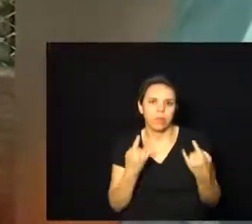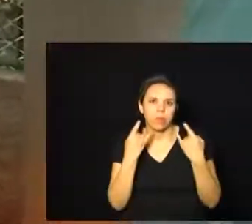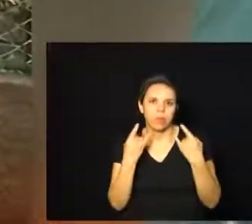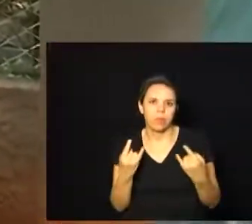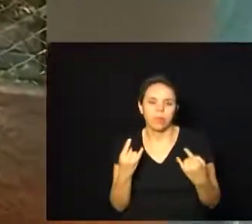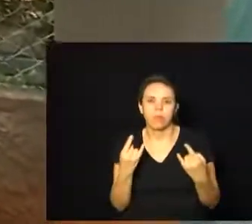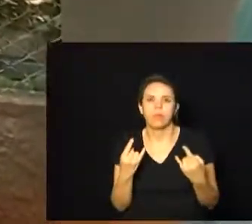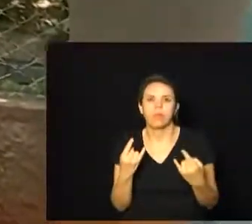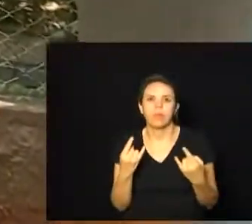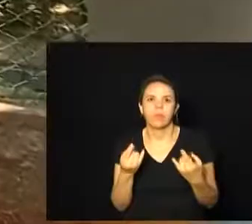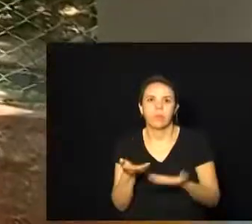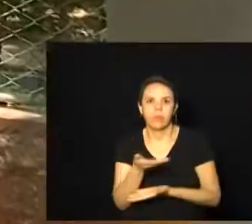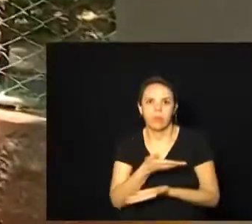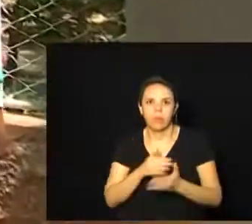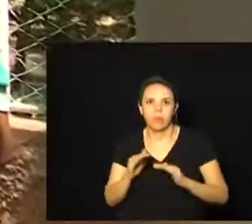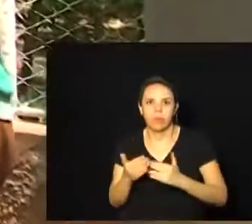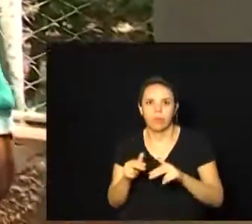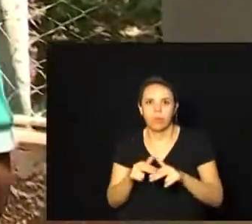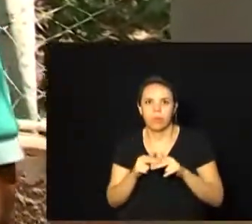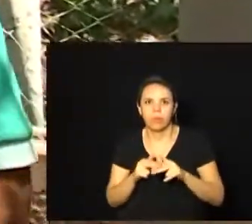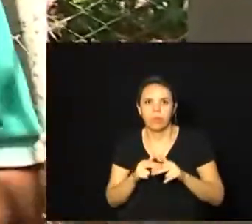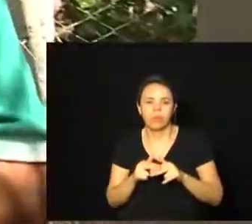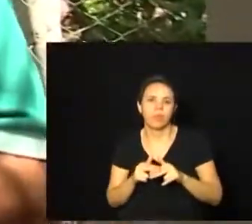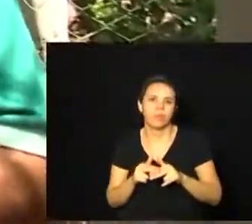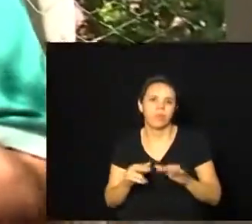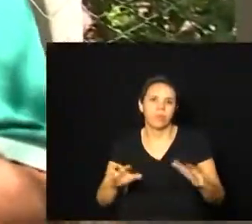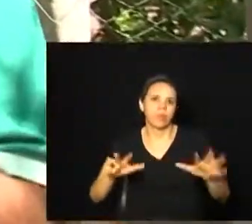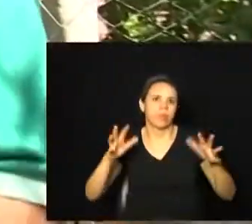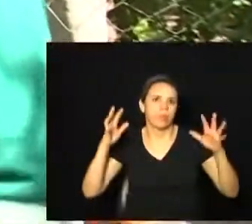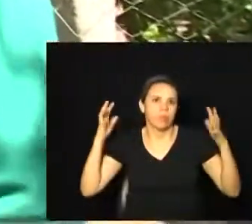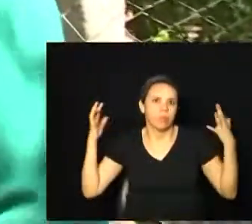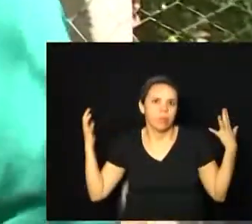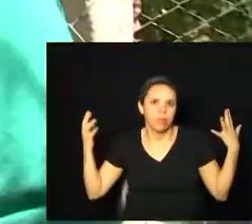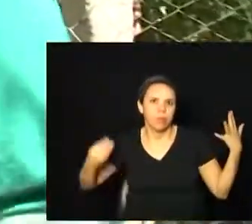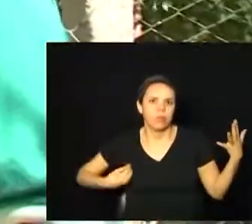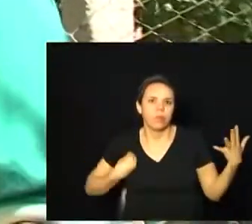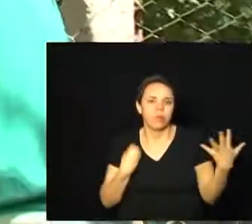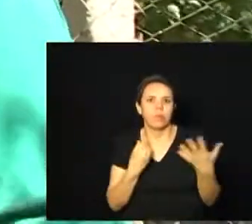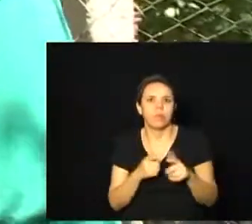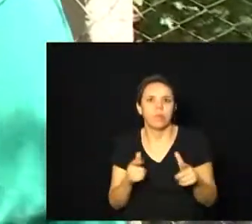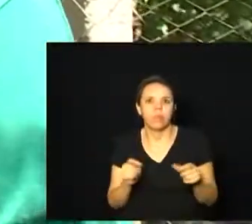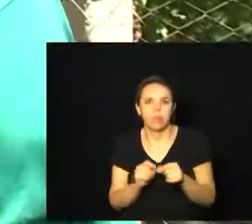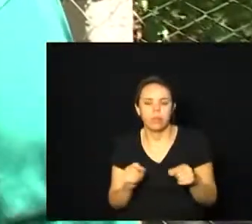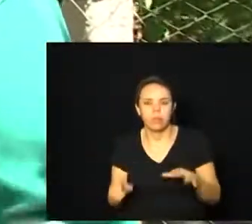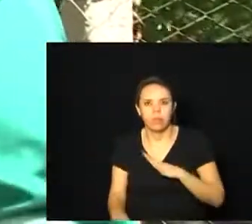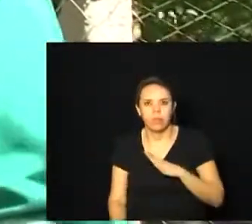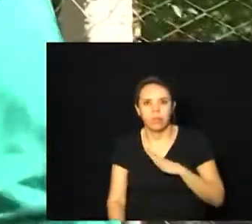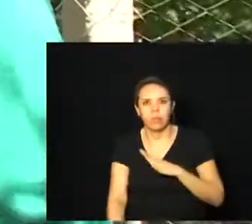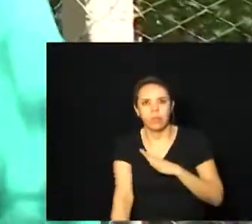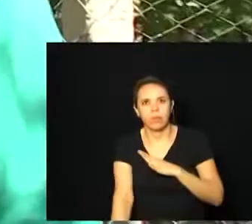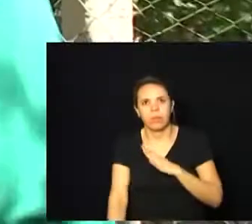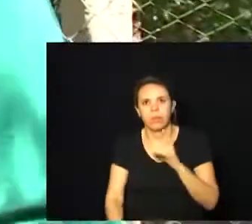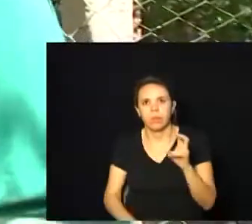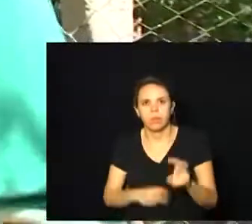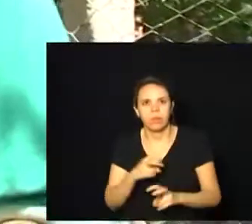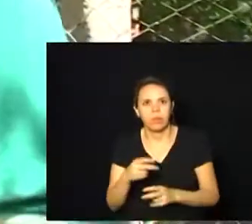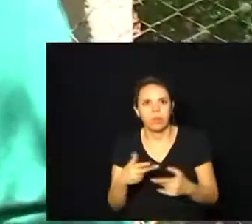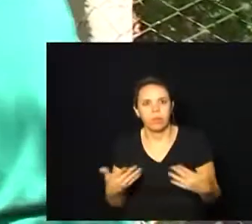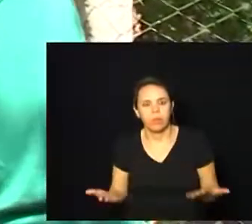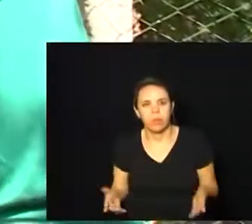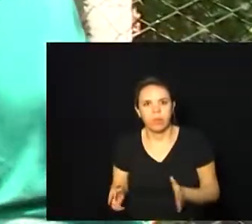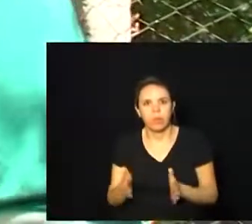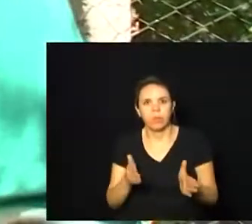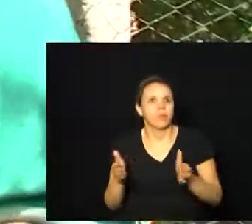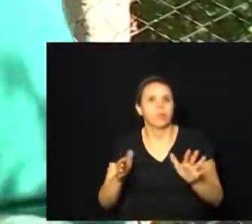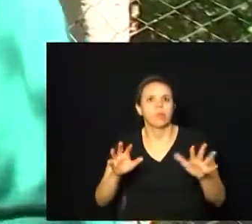atraídos para a área urbana por causa da cobertura vegetal que está sendo feita nas cidades, os parques lineares, os